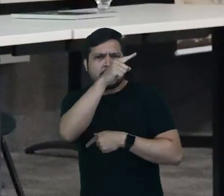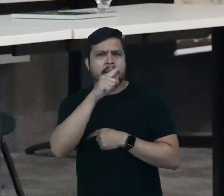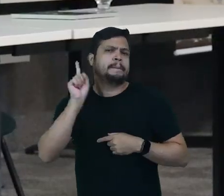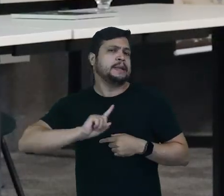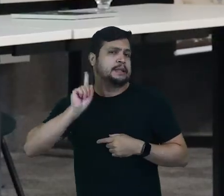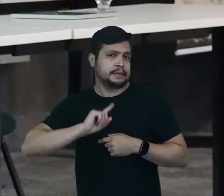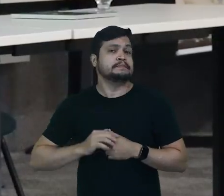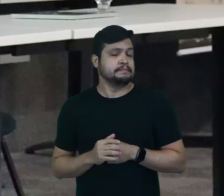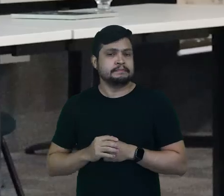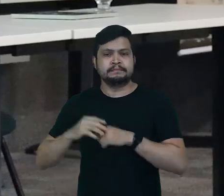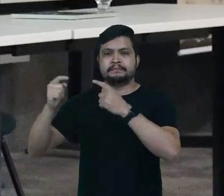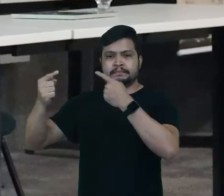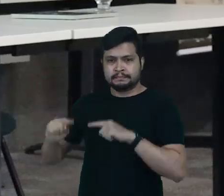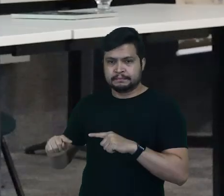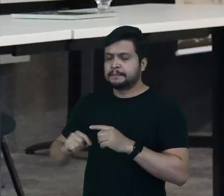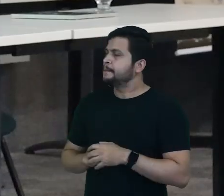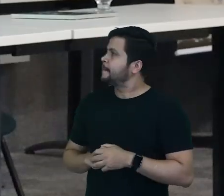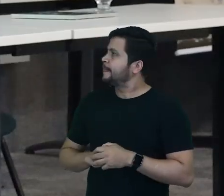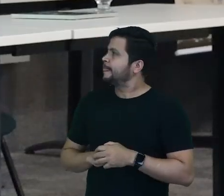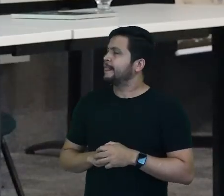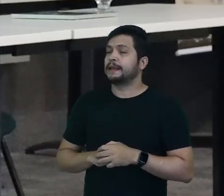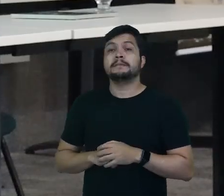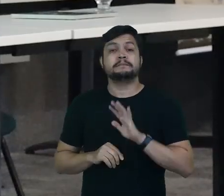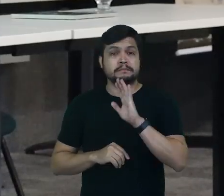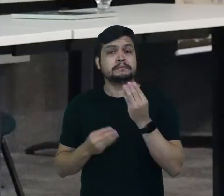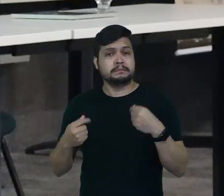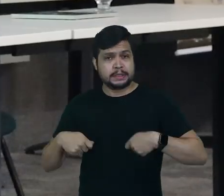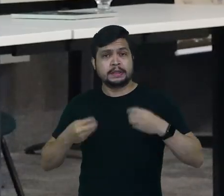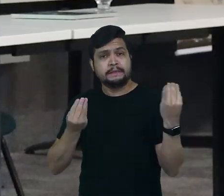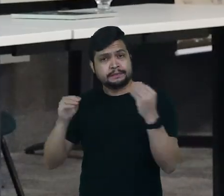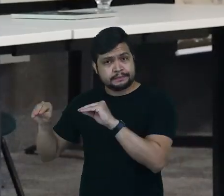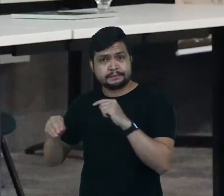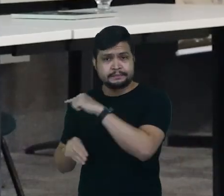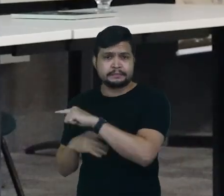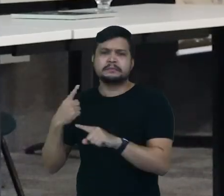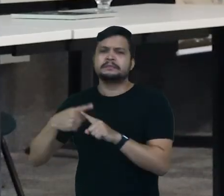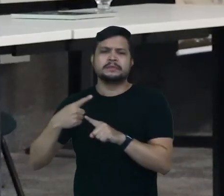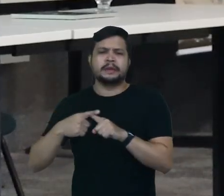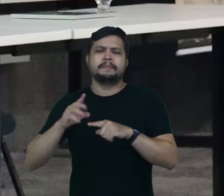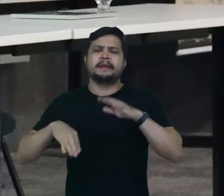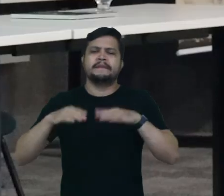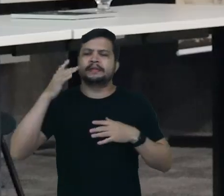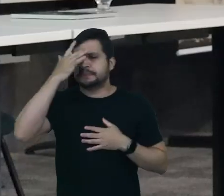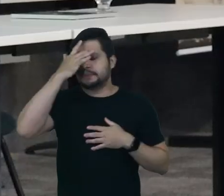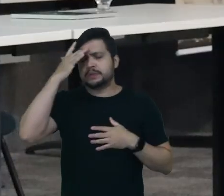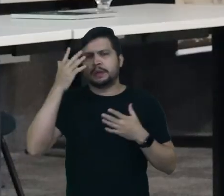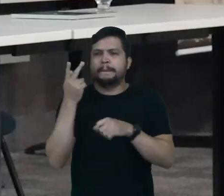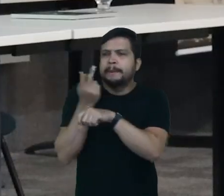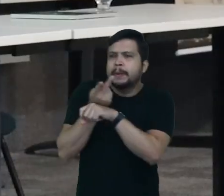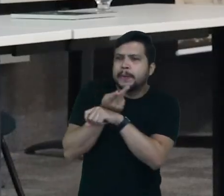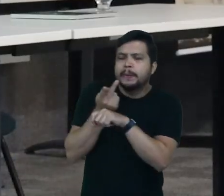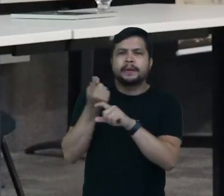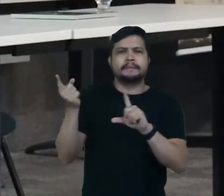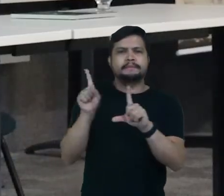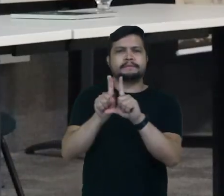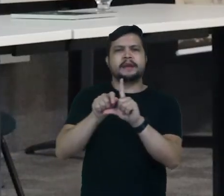E influenciador, pessoal, eu tinha que botar isso aqui. Porque hoje em dia tem muita gente buscando negócio de